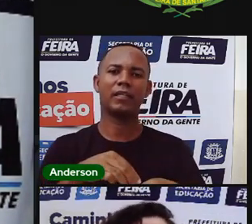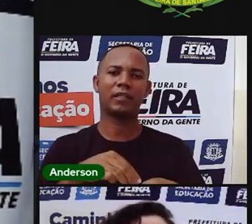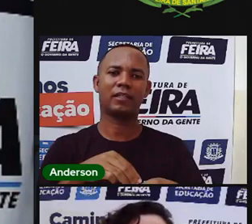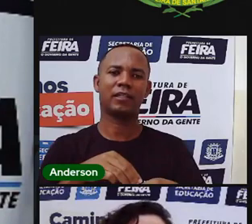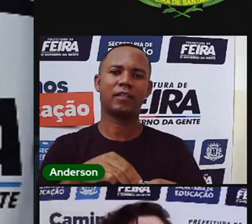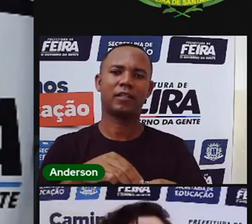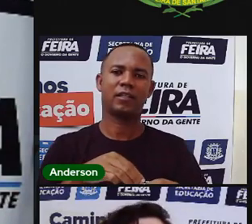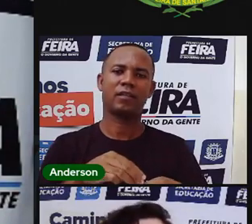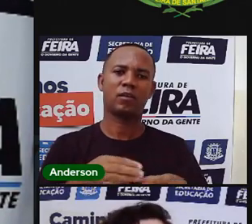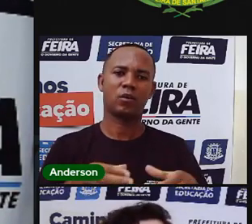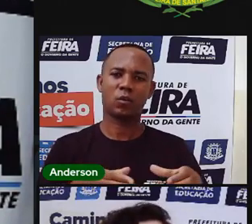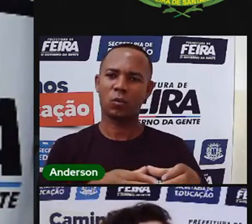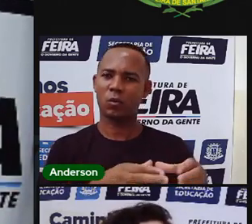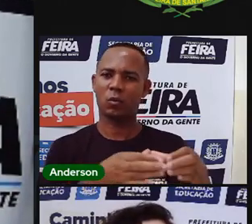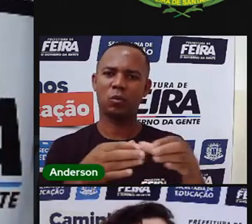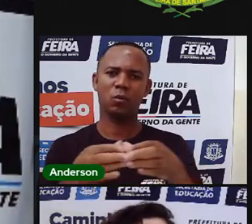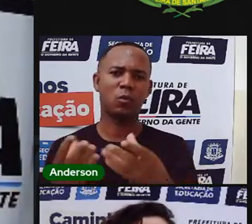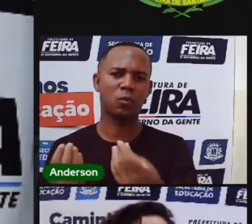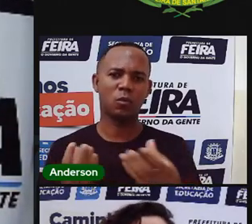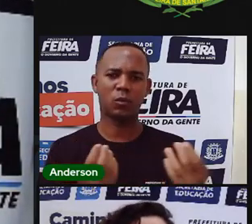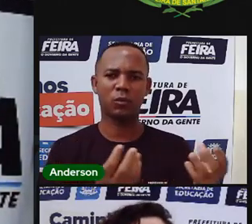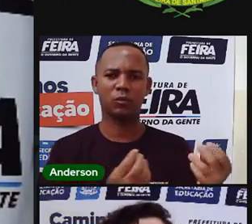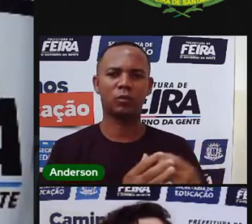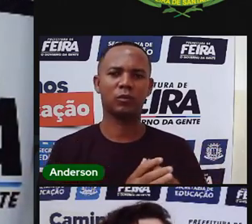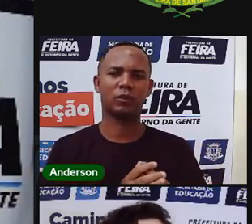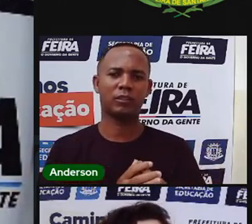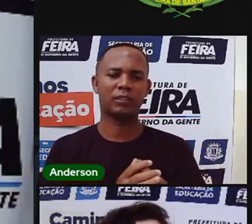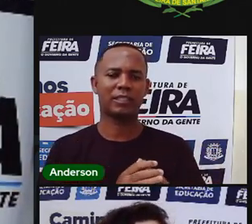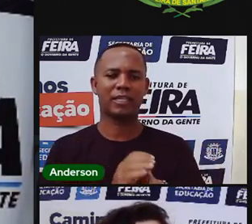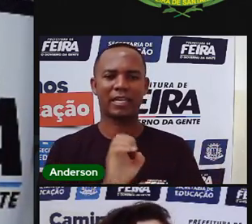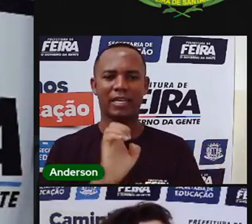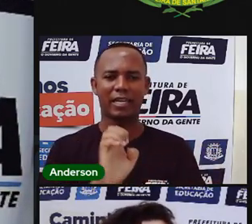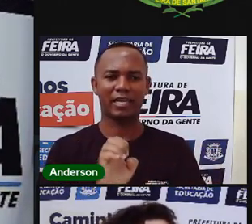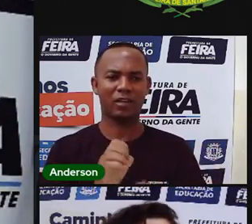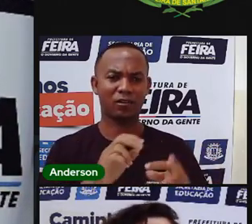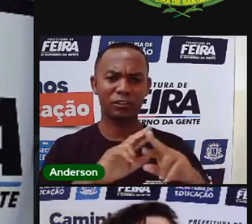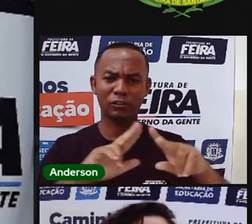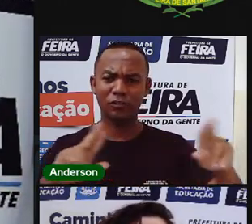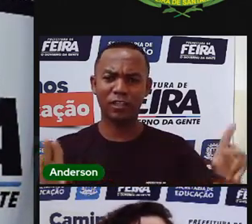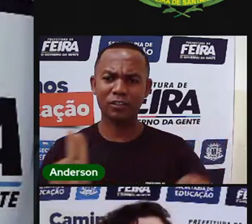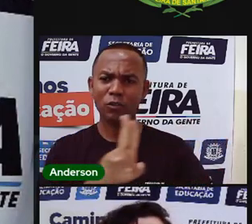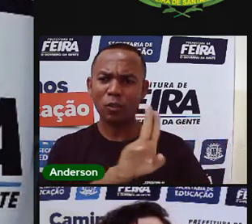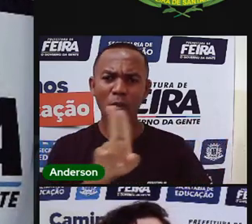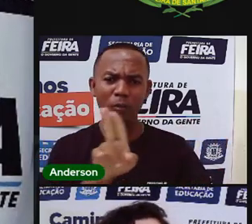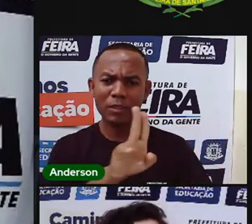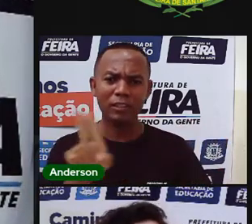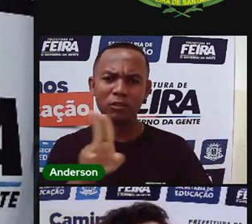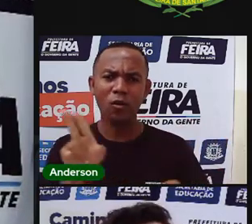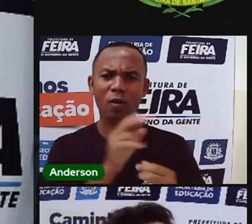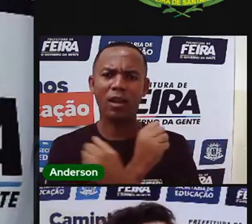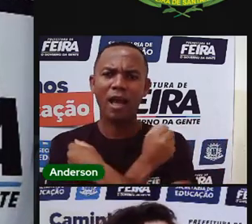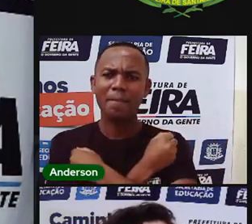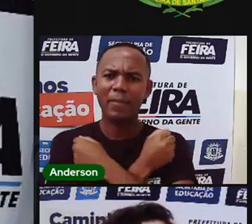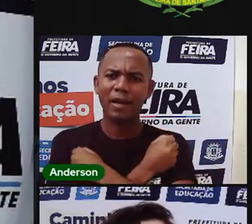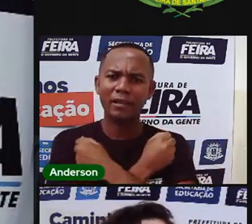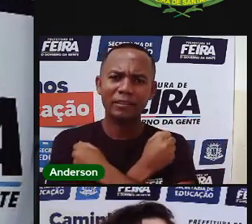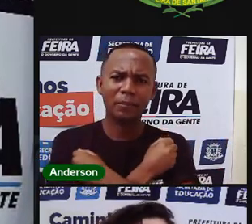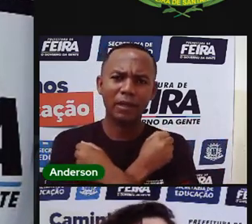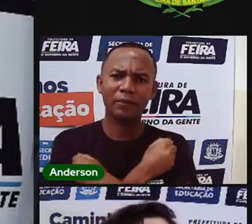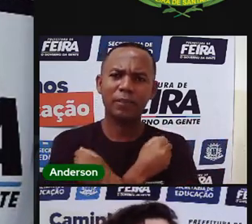Mota, Ernestina Carneiro, Cilda Ramos de Souza, Monsenhor Mário